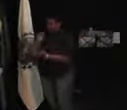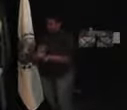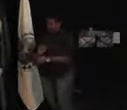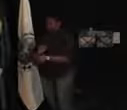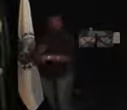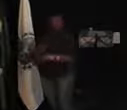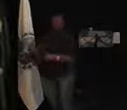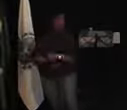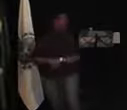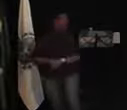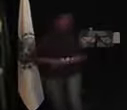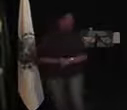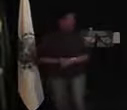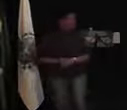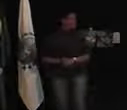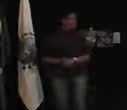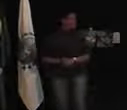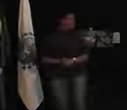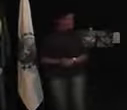Ok, pode passar.